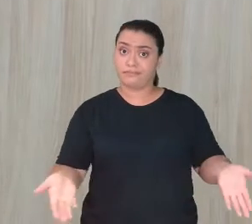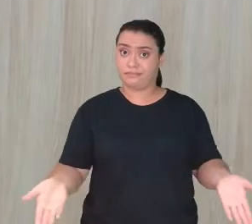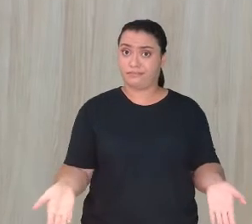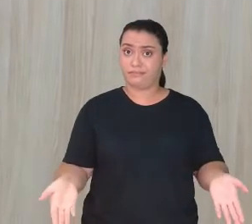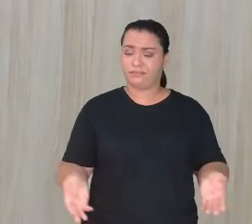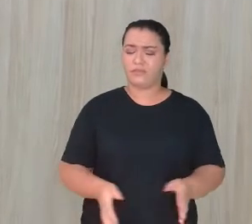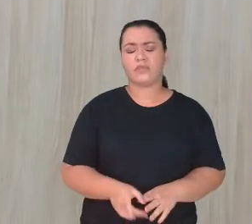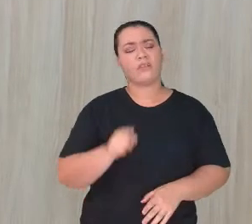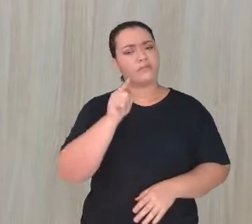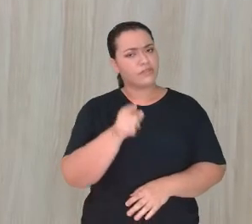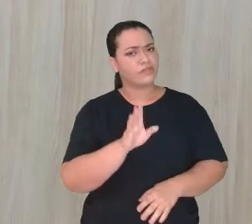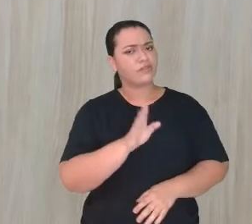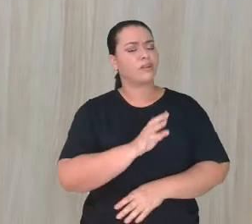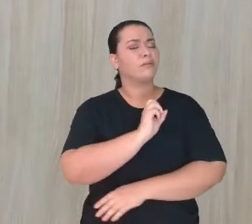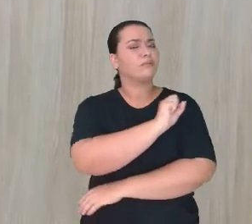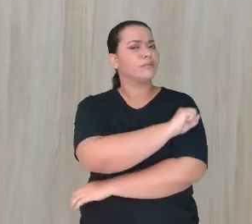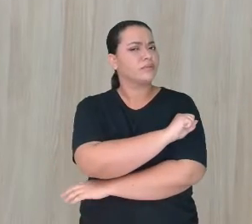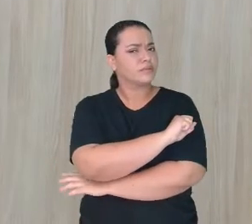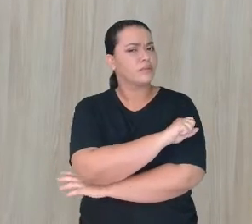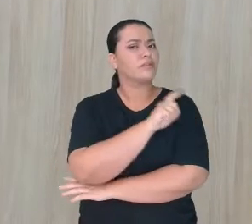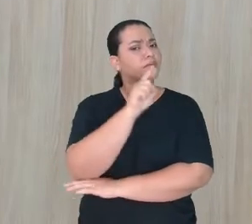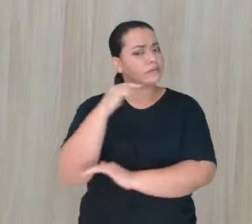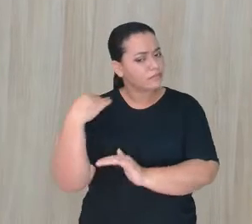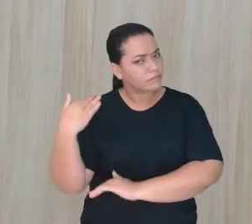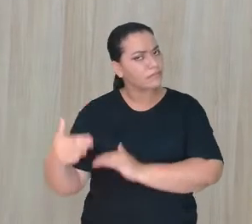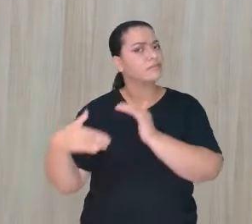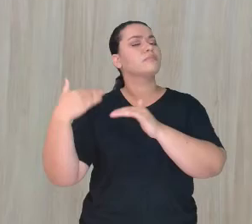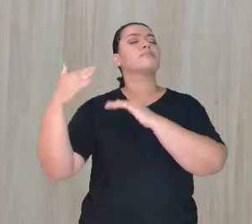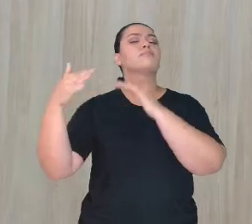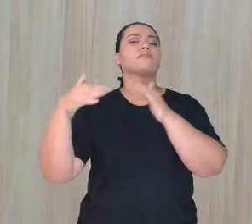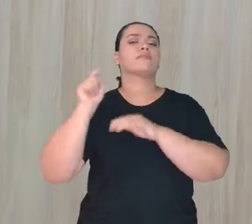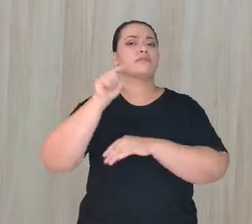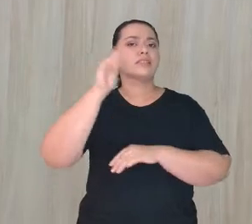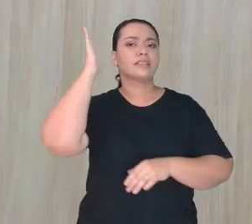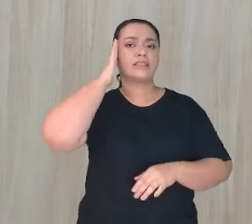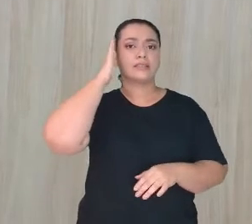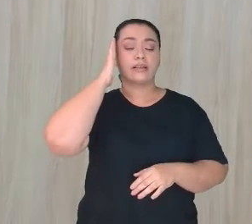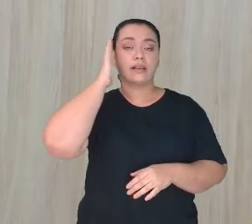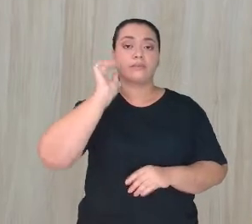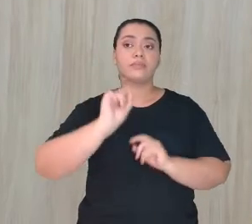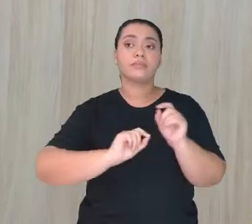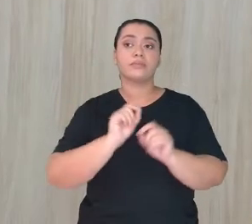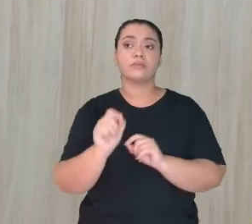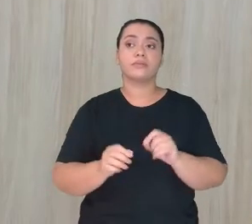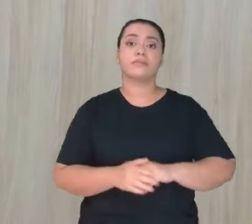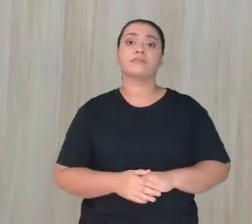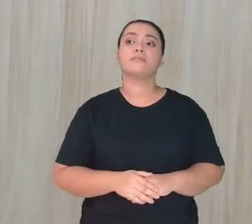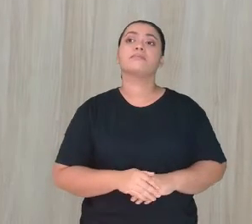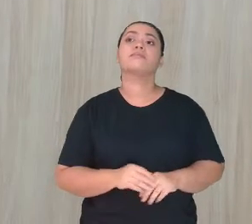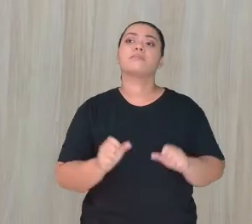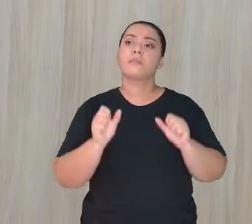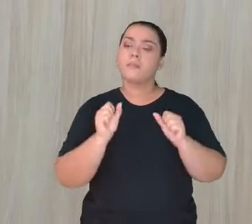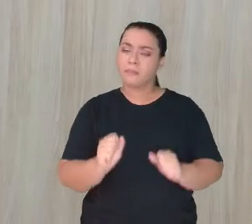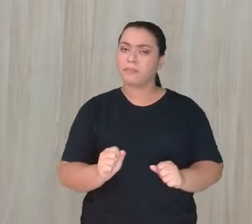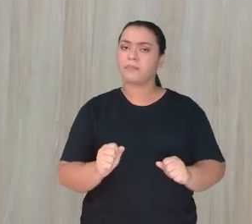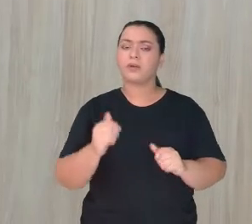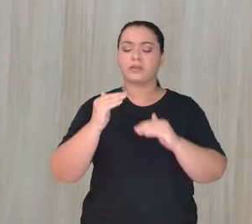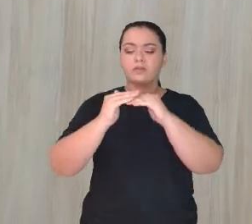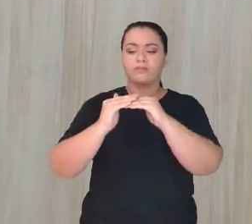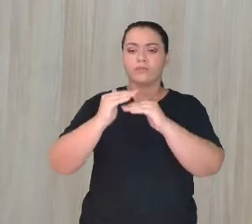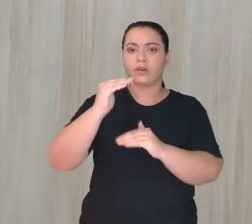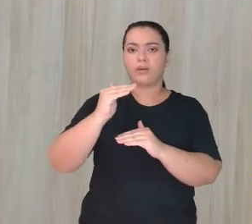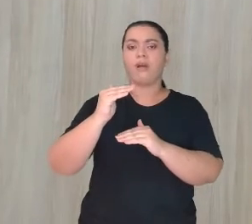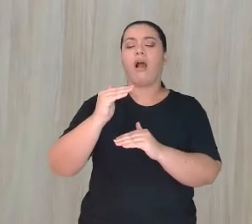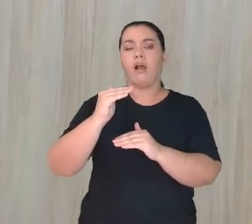o 8º ano, você já, né, mais evoluído, mais desenvolvido, você já sabe que você pode fazer aí uma separação